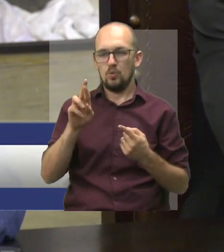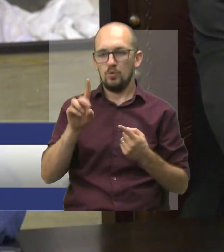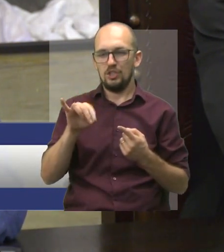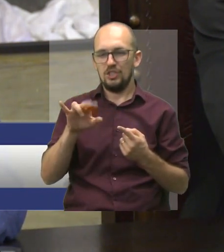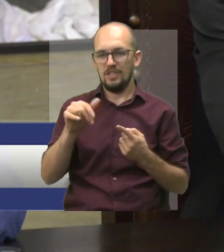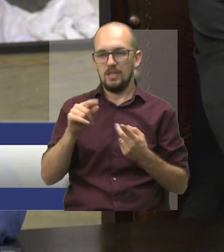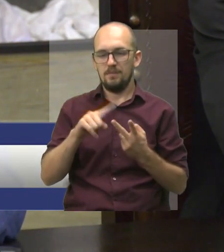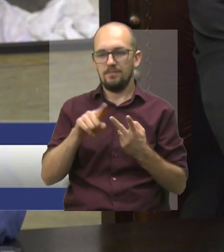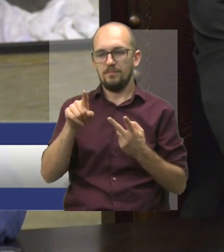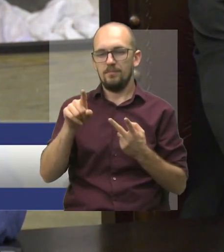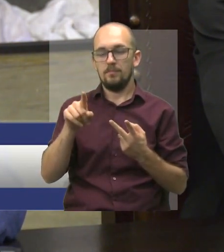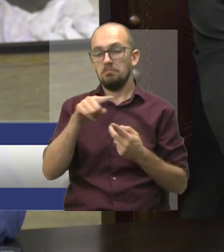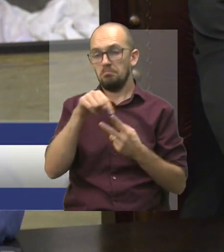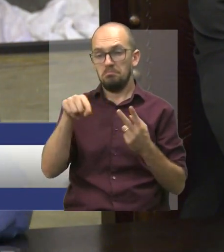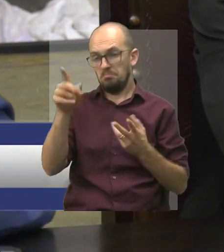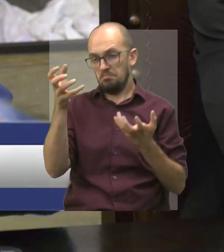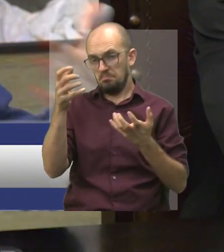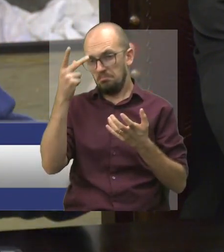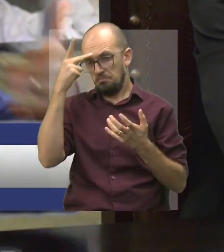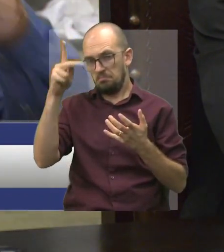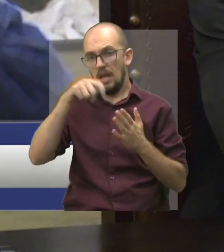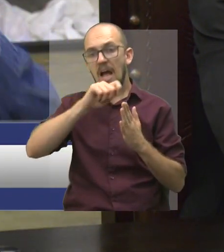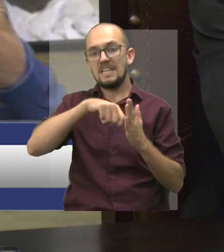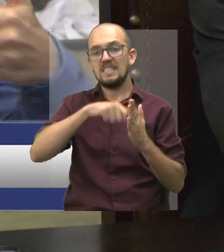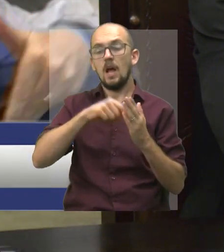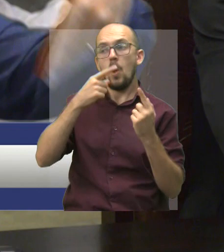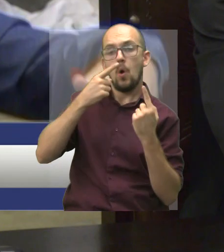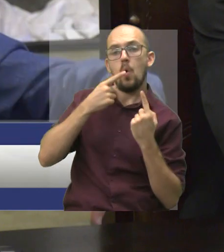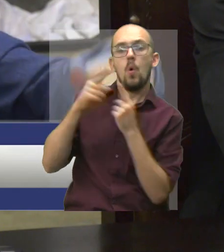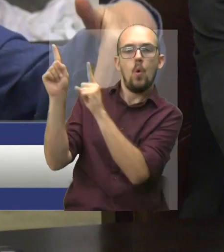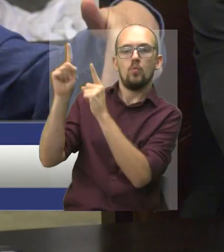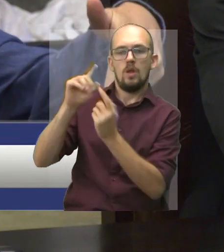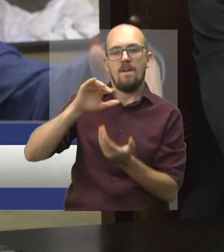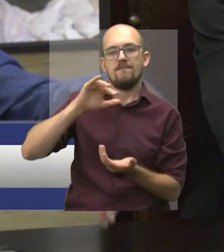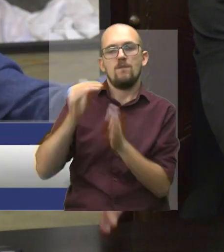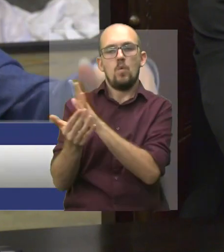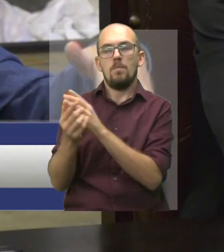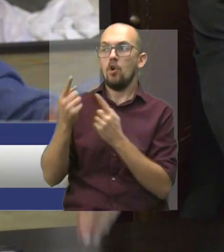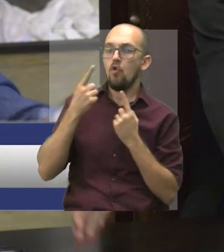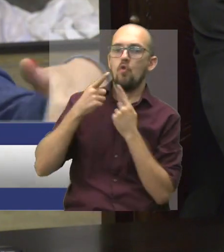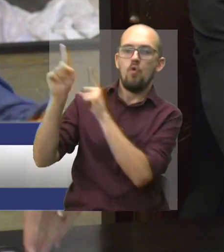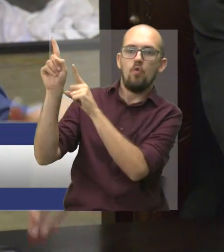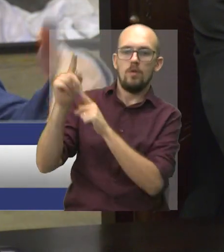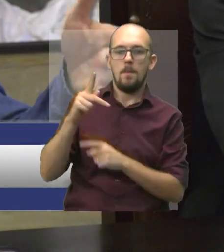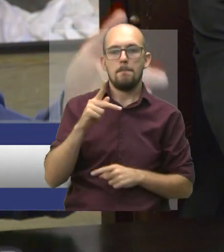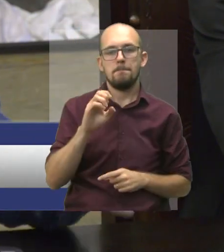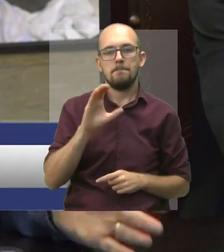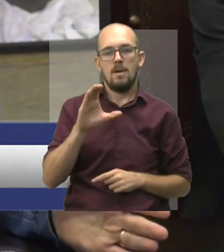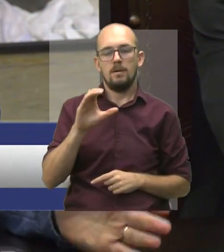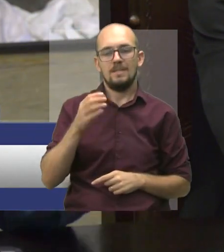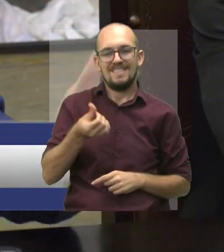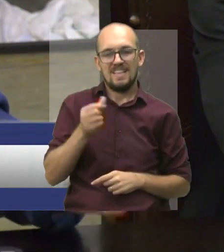vocês querem assinar, que é contra essa reforma que está aí, a PEC